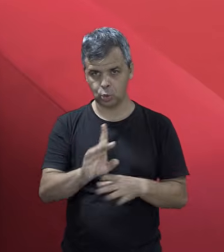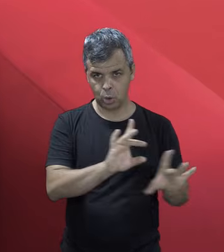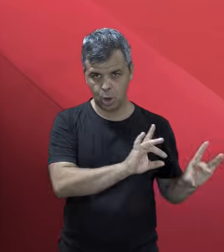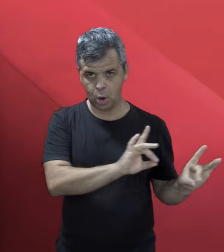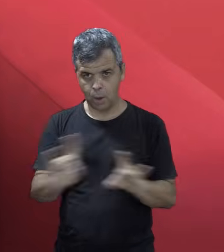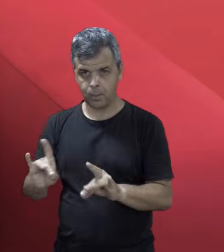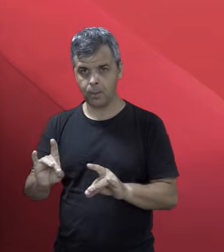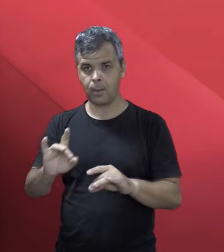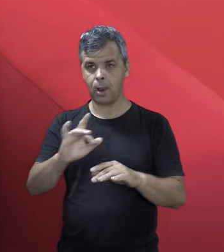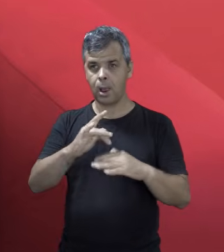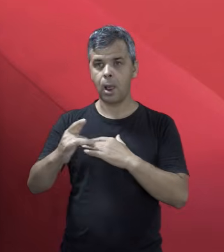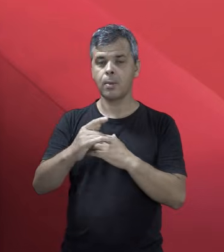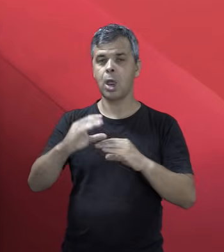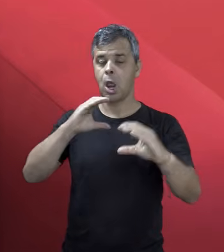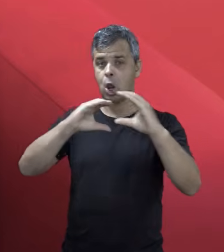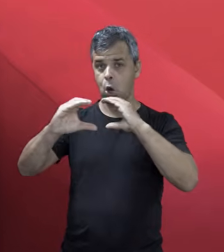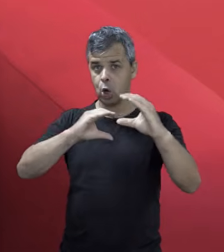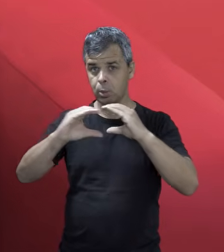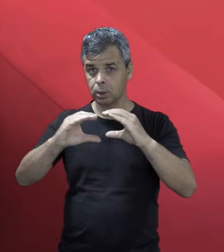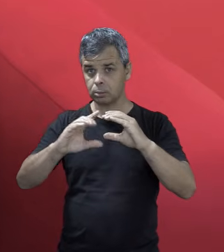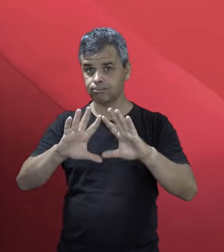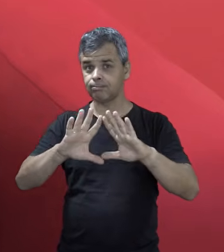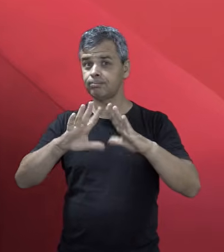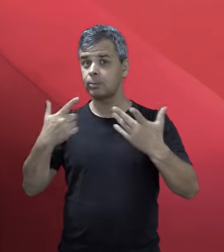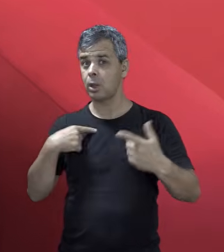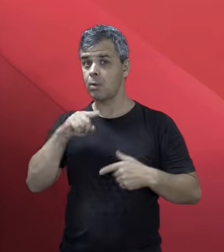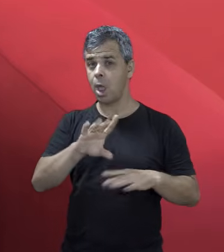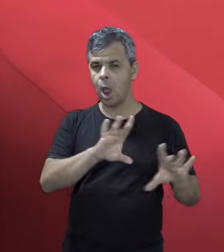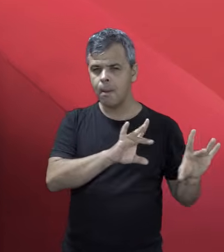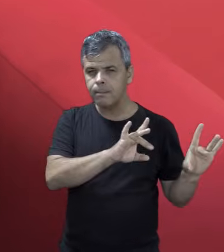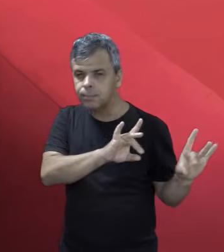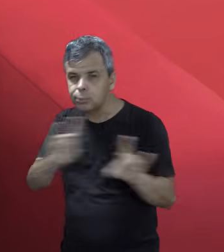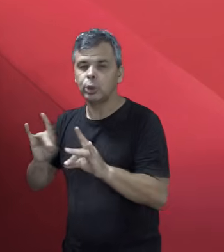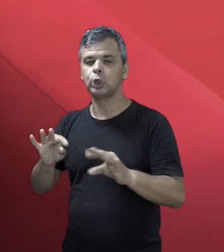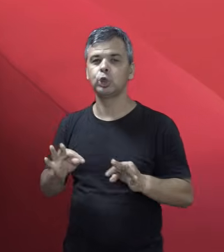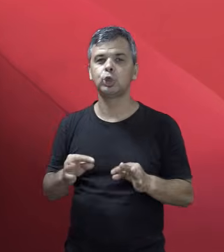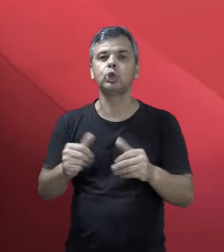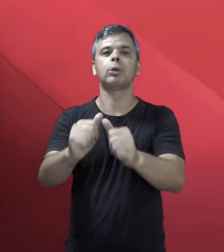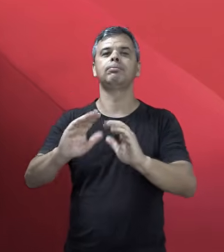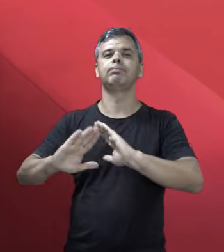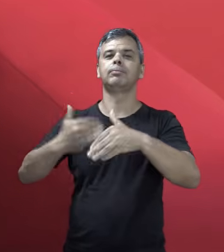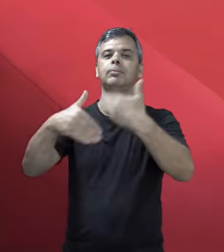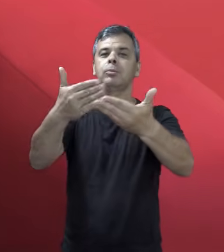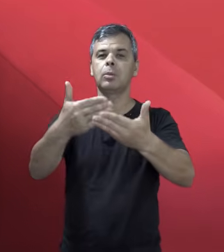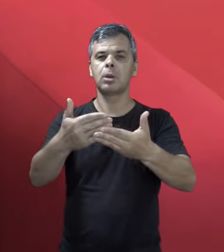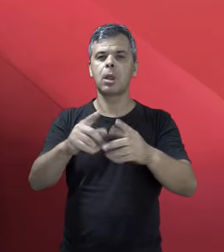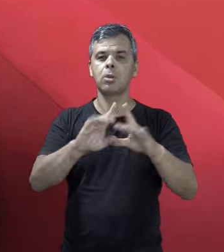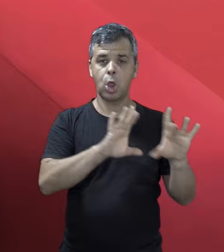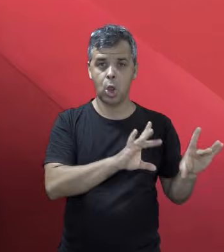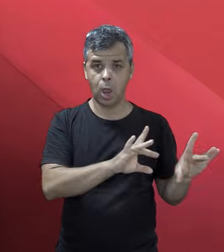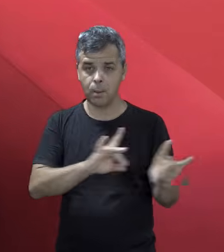gente na Rede PT de Comunicação, que você vai poder acompanhar todo esse processo. É